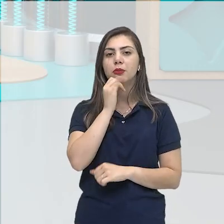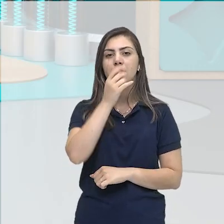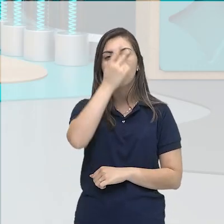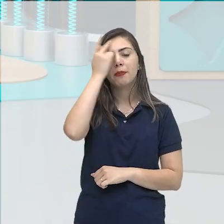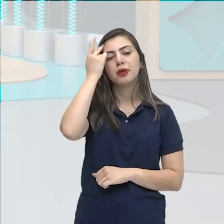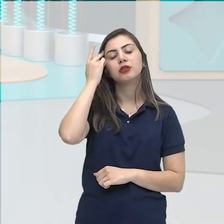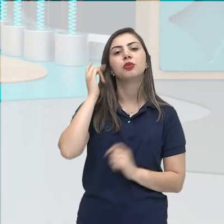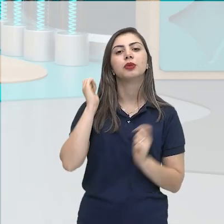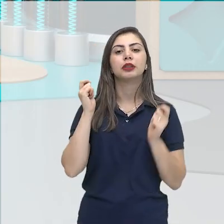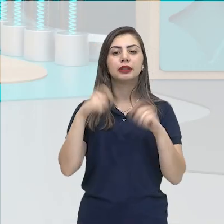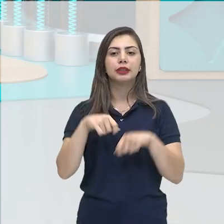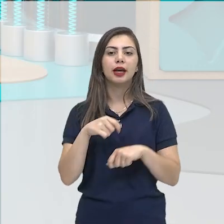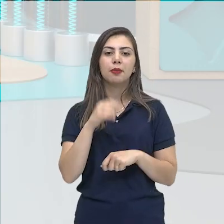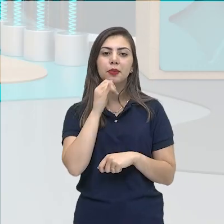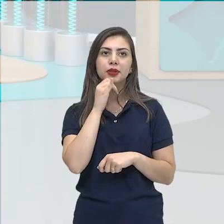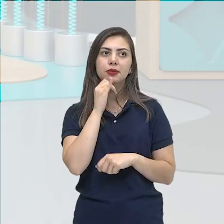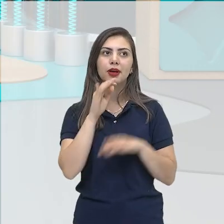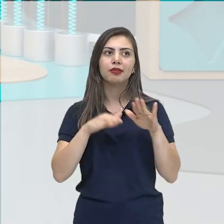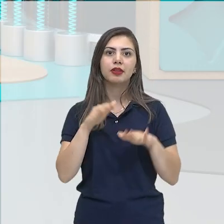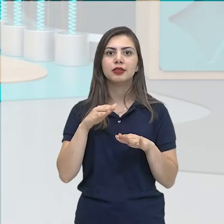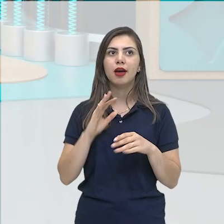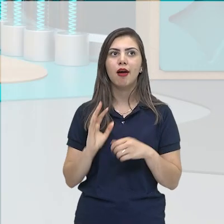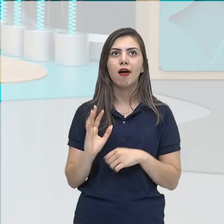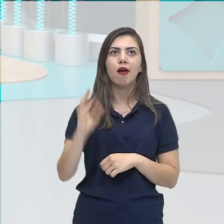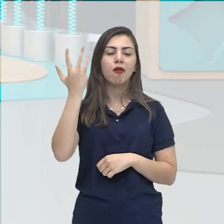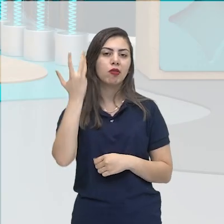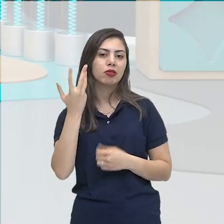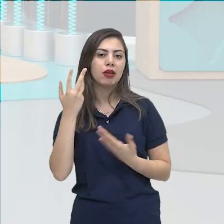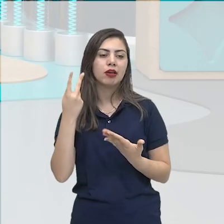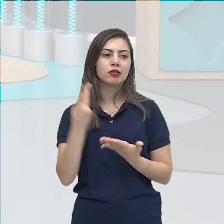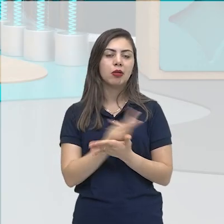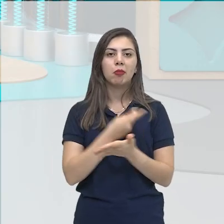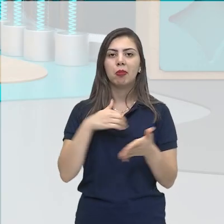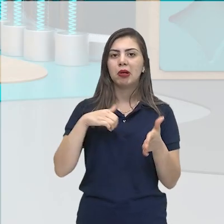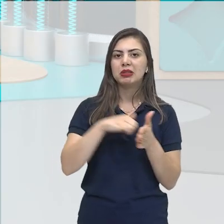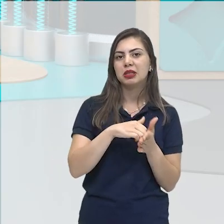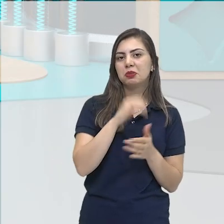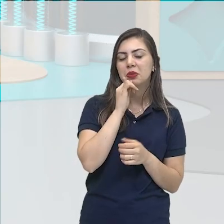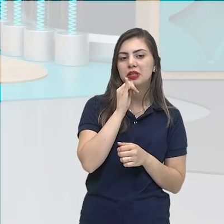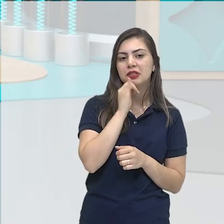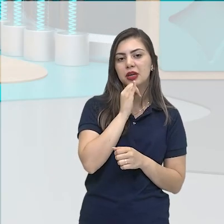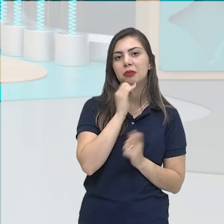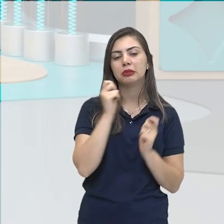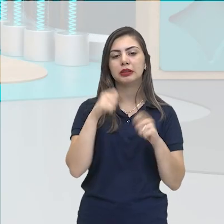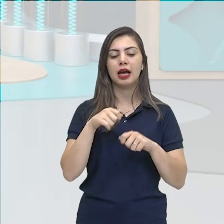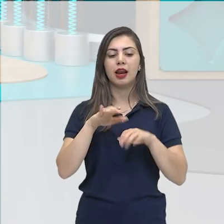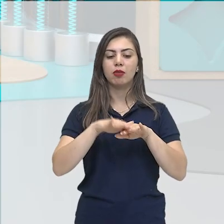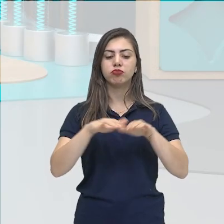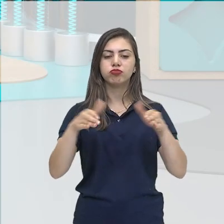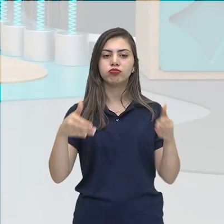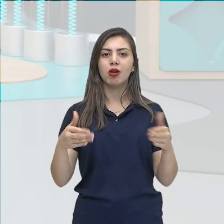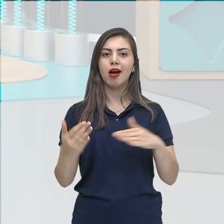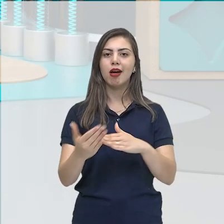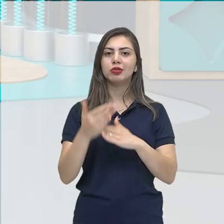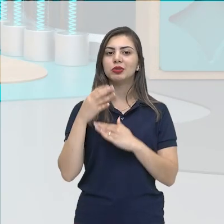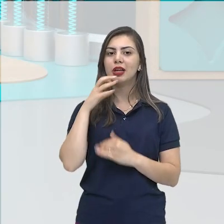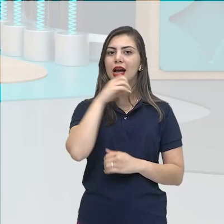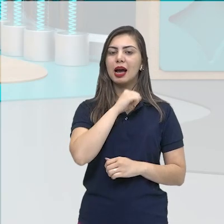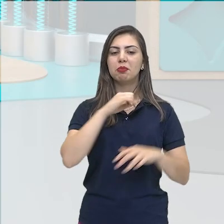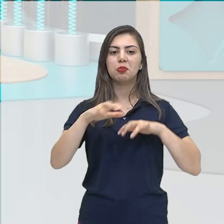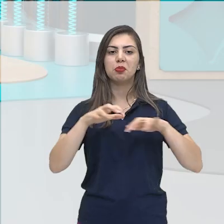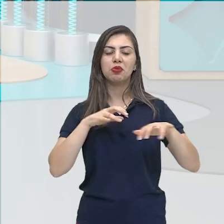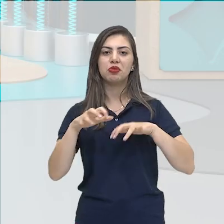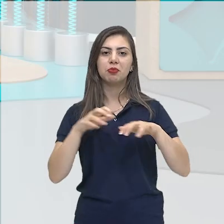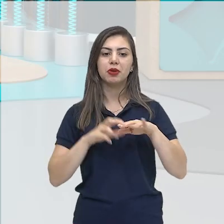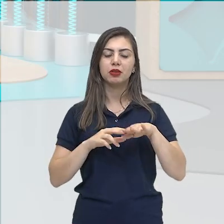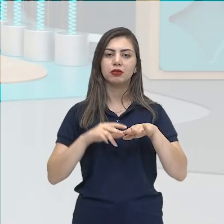que a pessoa se reabilitasse depois de um acidente que aconteceu, tá bom? Então, os steps, eles permitem que a